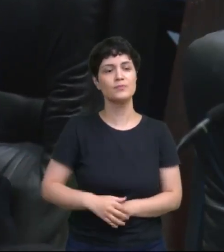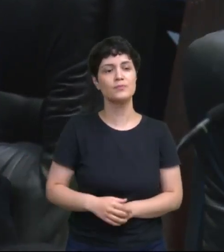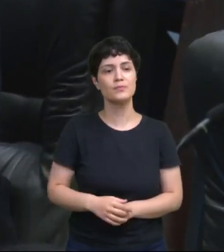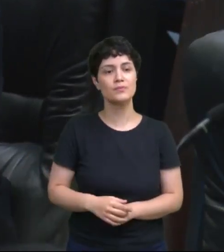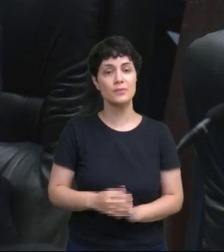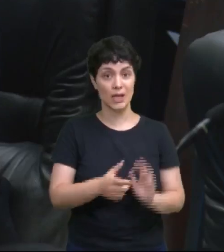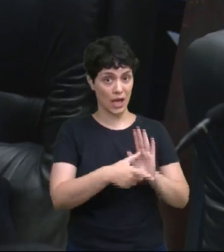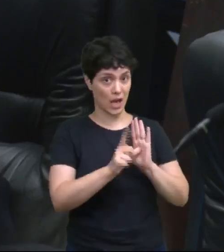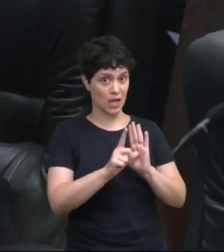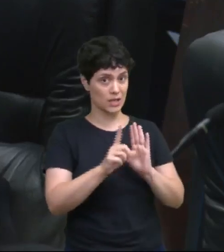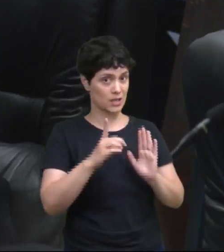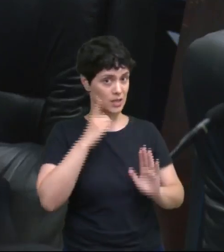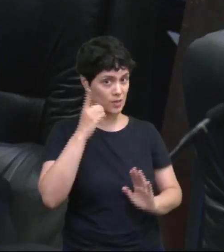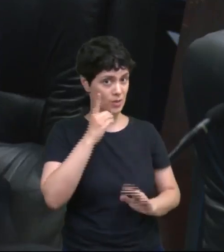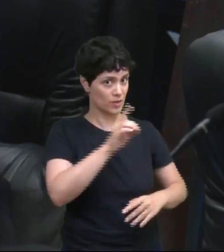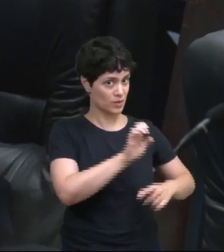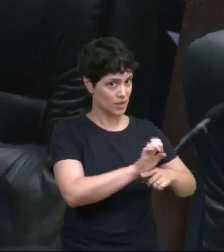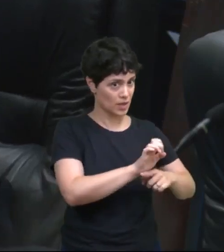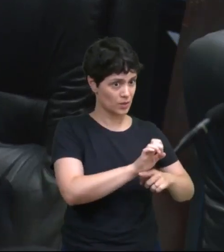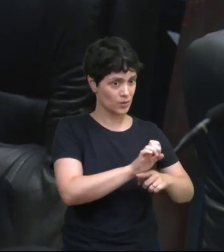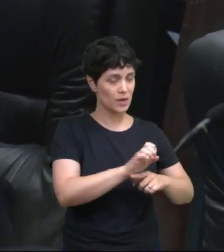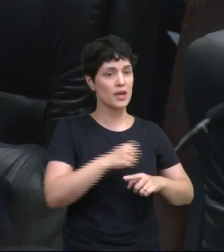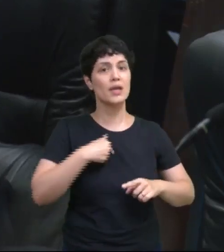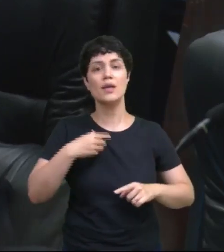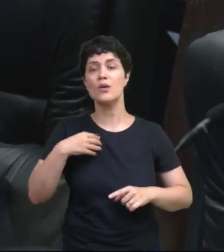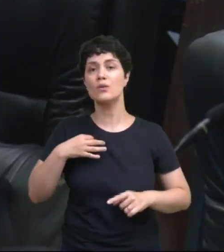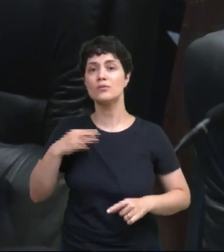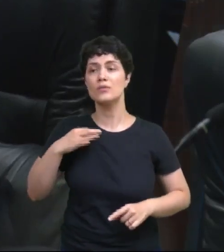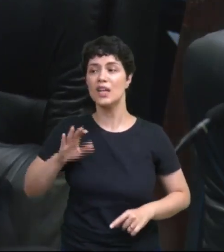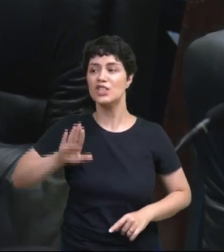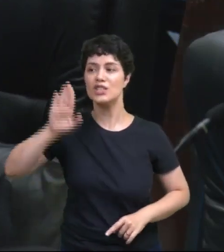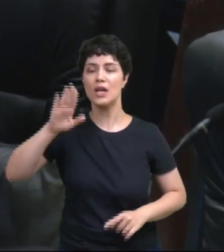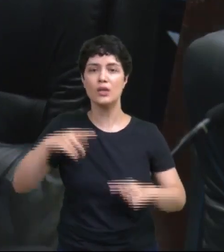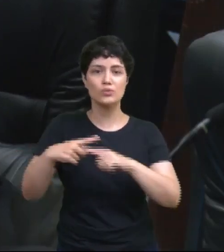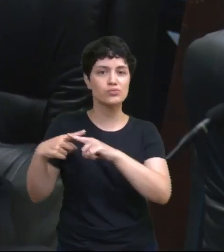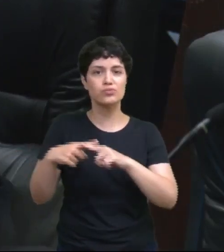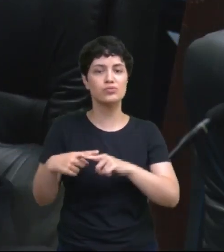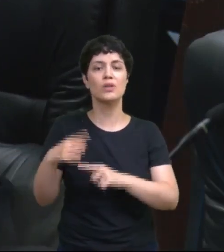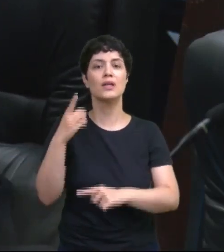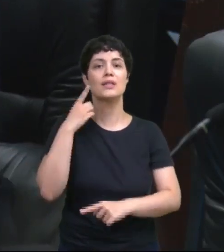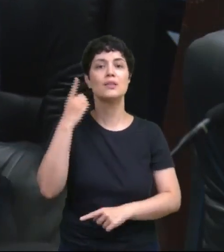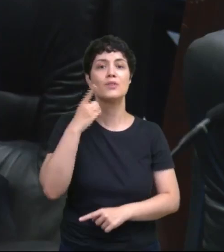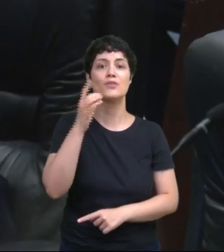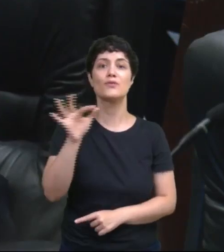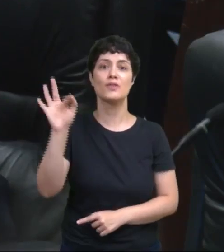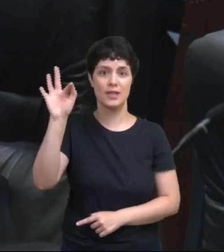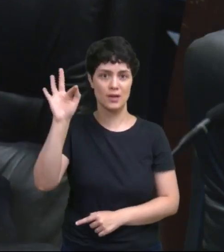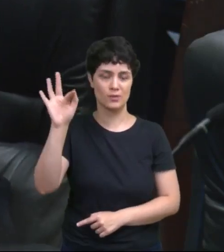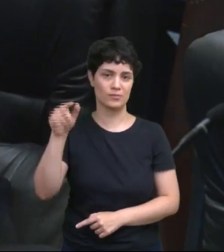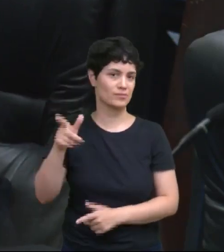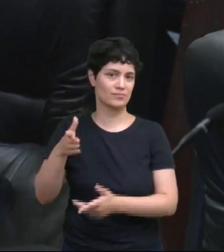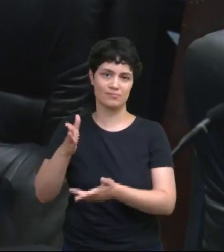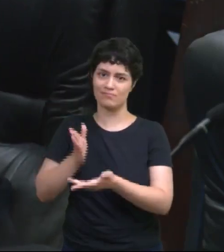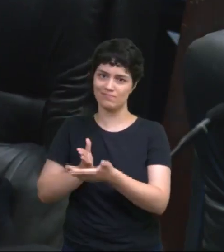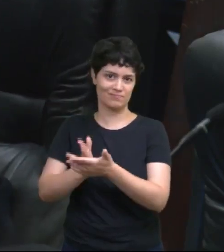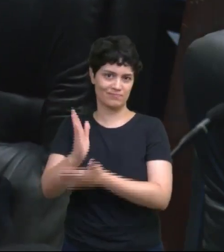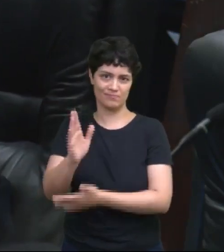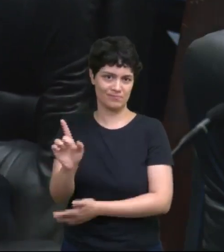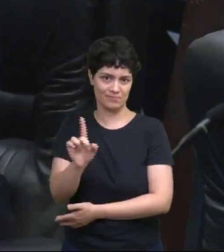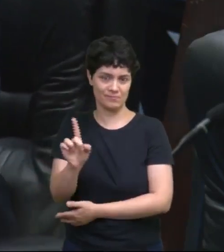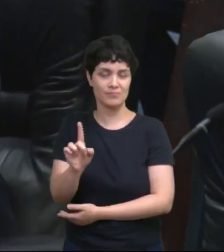deputado federal numa eleição anterior. E naquela eleição eu não me elegi e o nosso